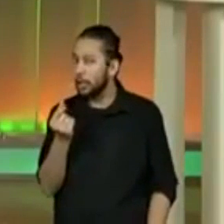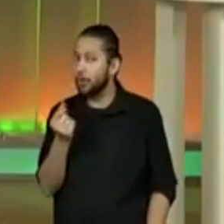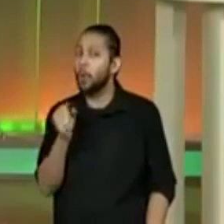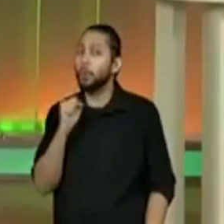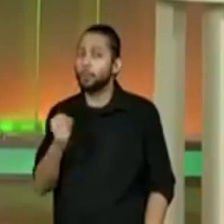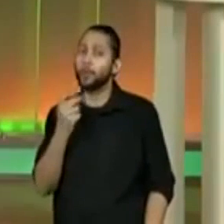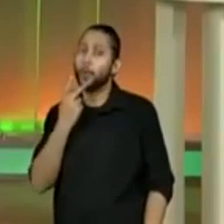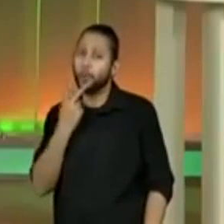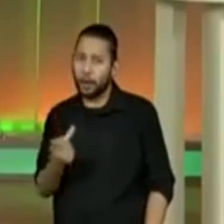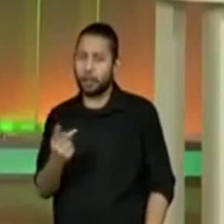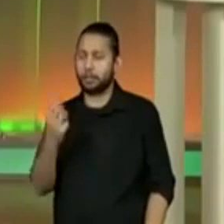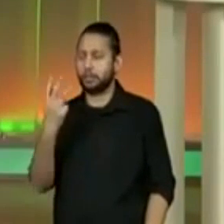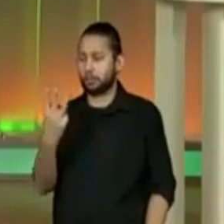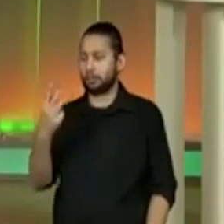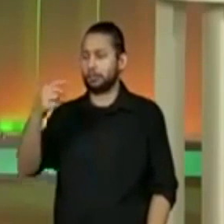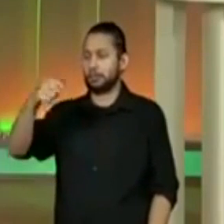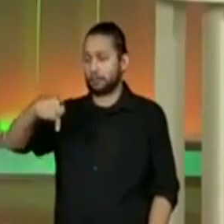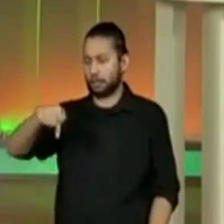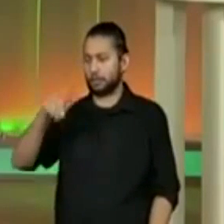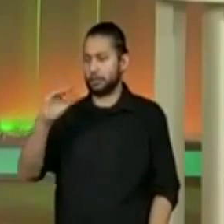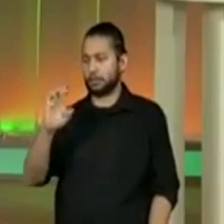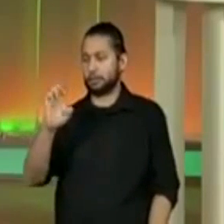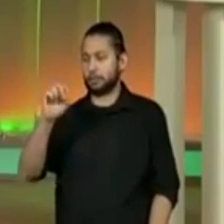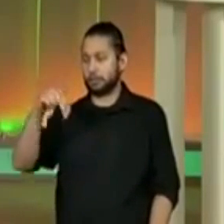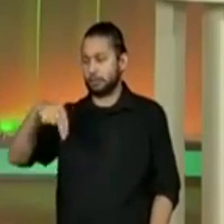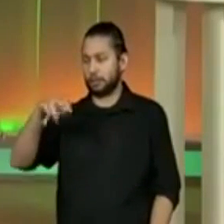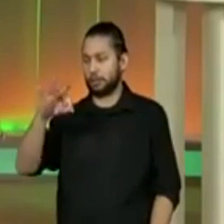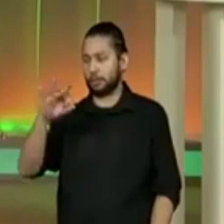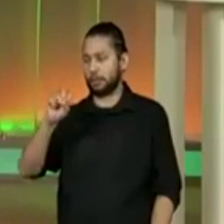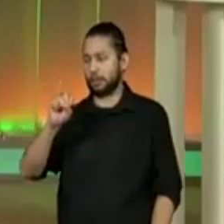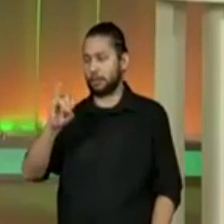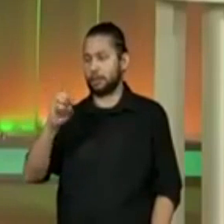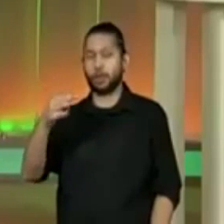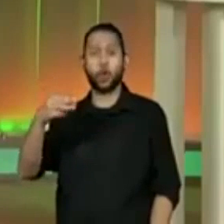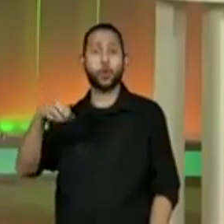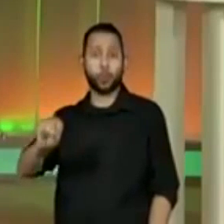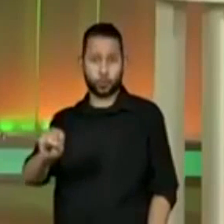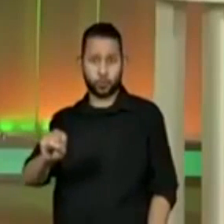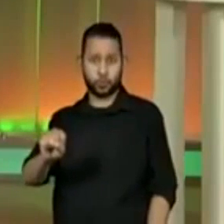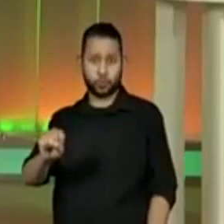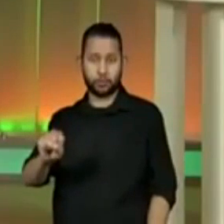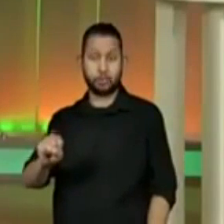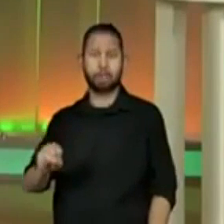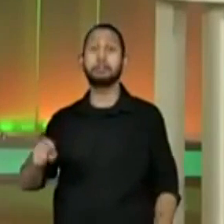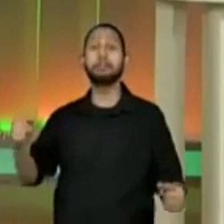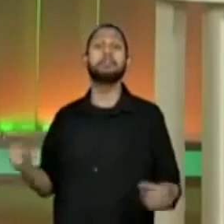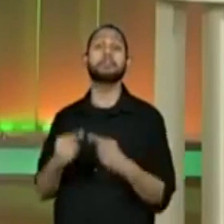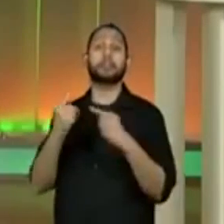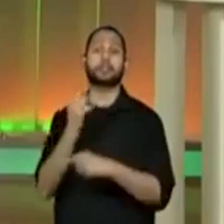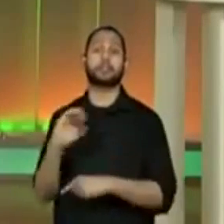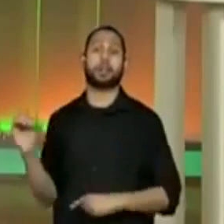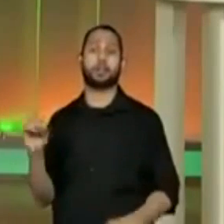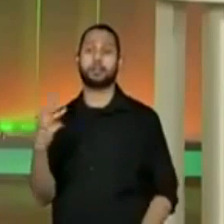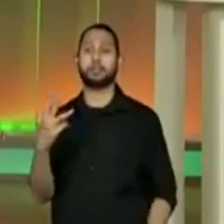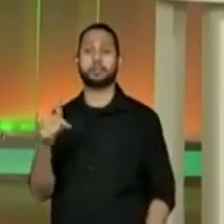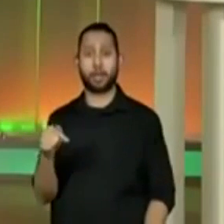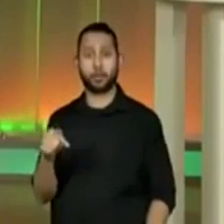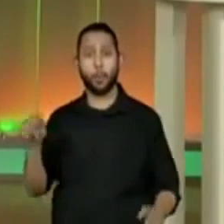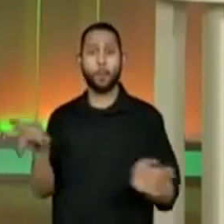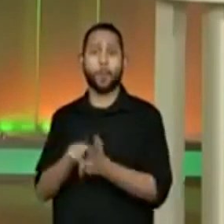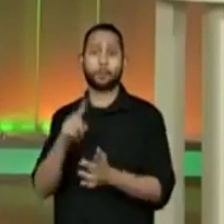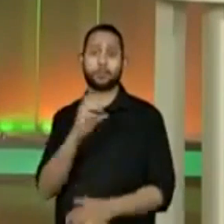de 37 centésimos. Lembra? 37 centésimos. Então,